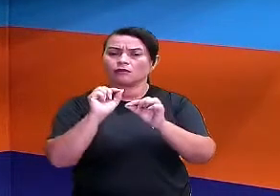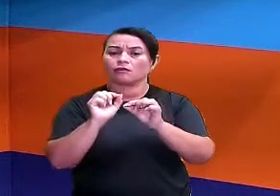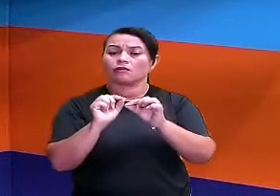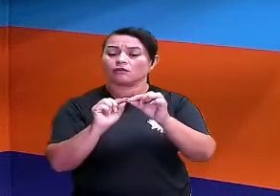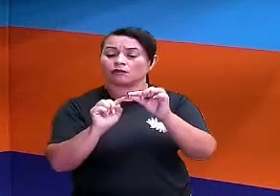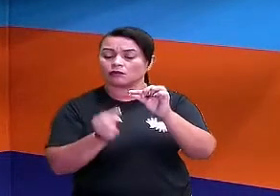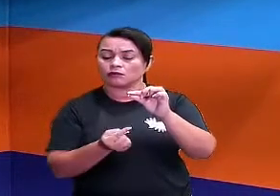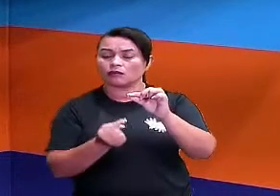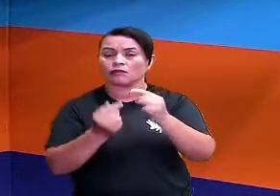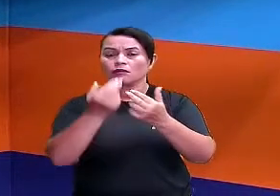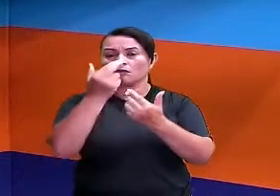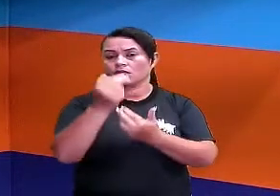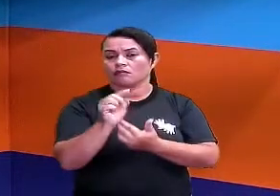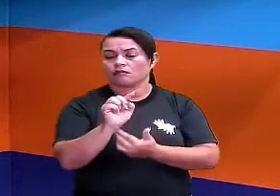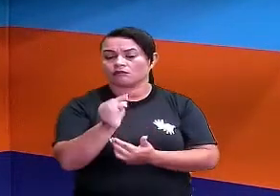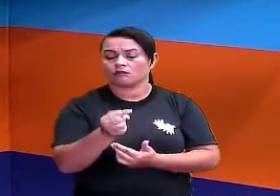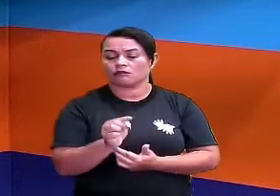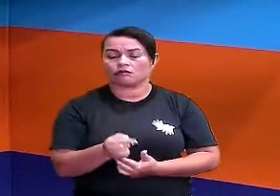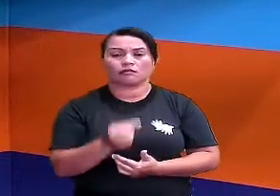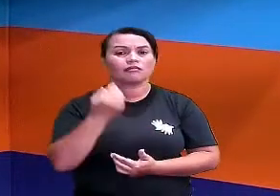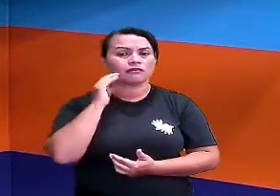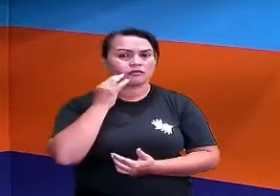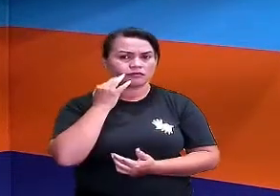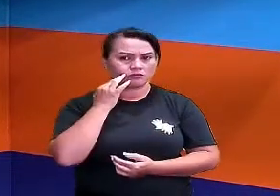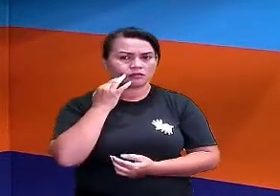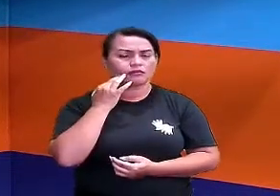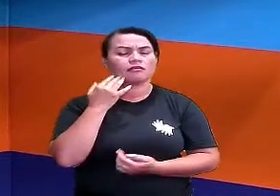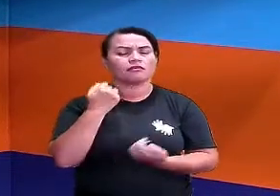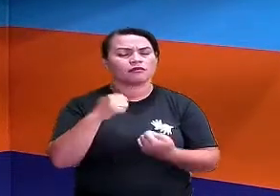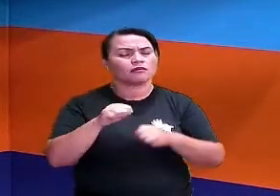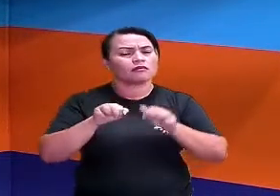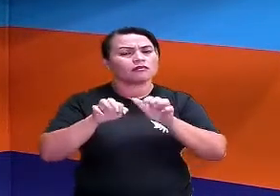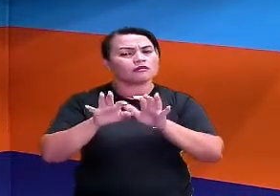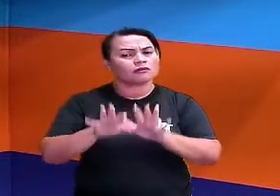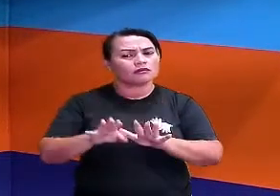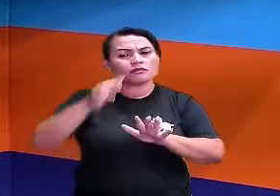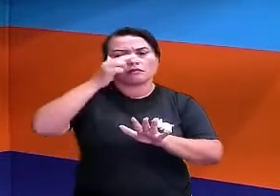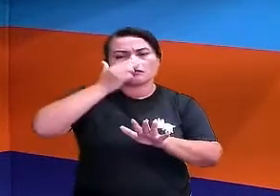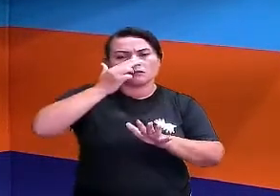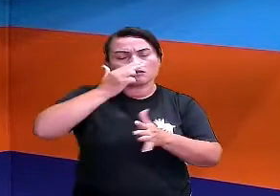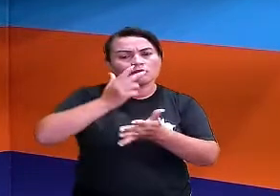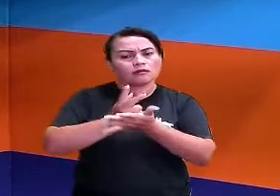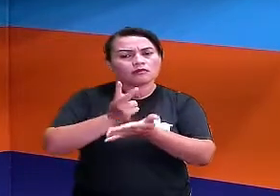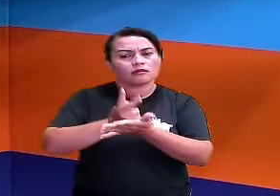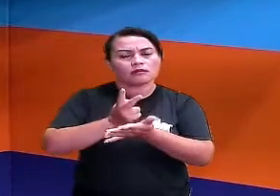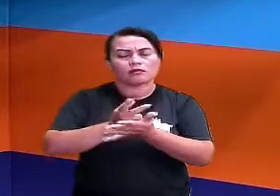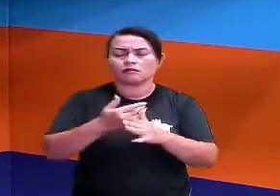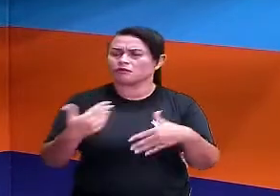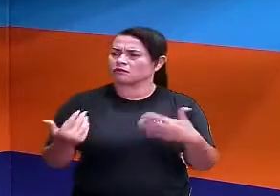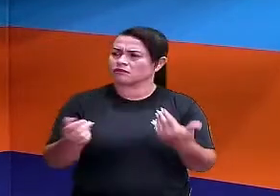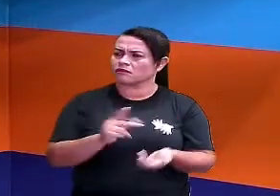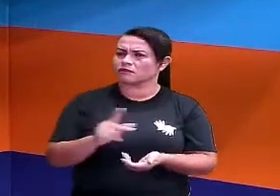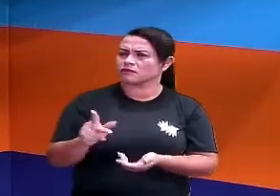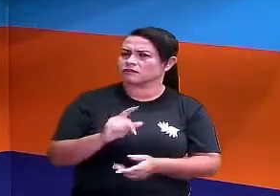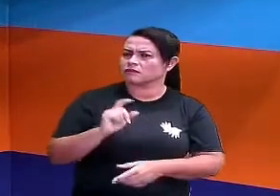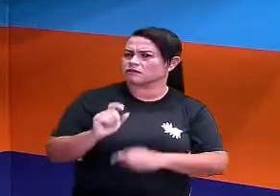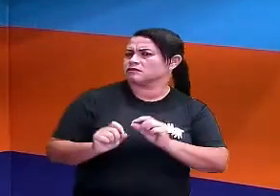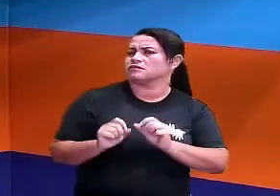uma embaixo da outra, tá? E eu vou manter ela nessa mesma posição. Ah, professora,